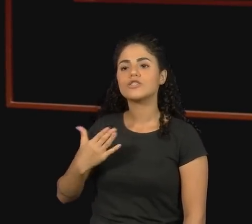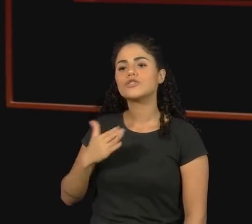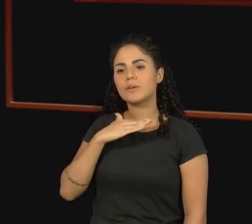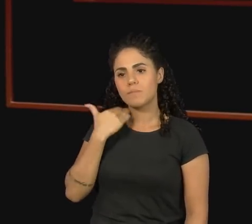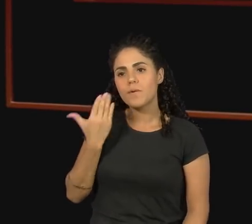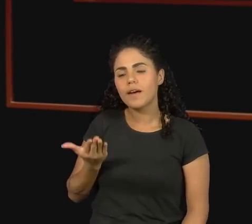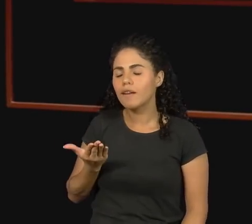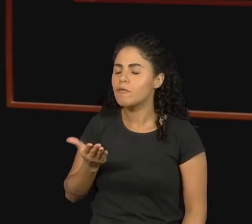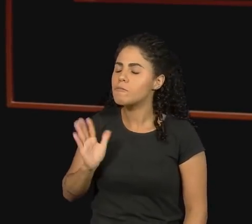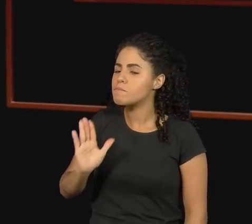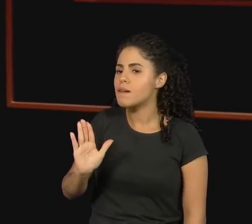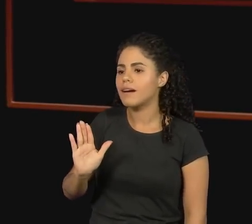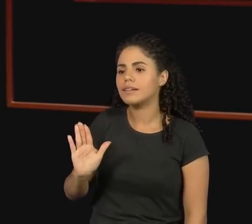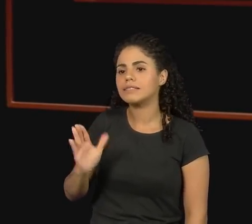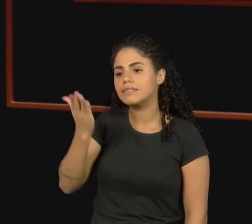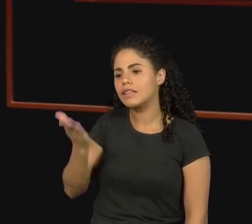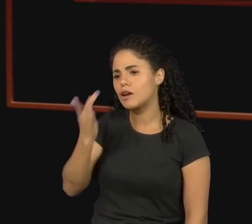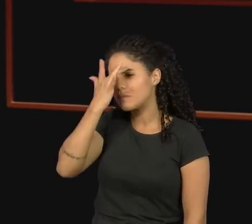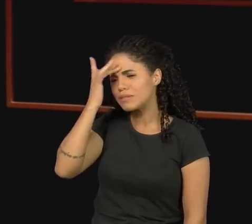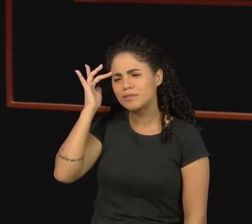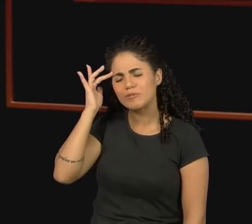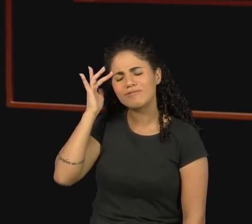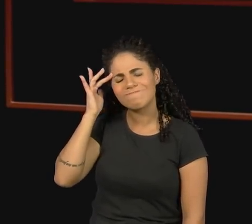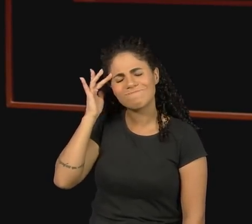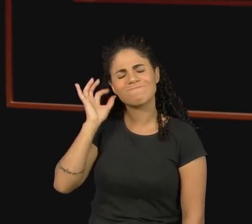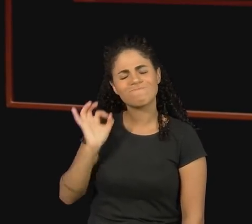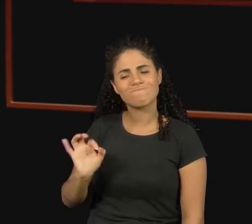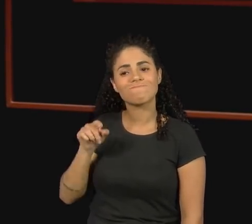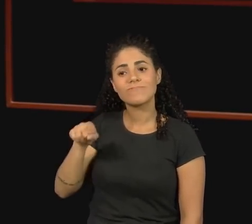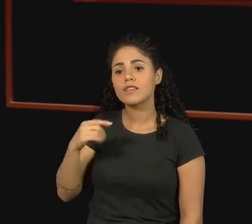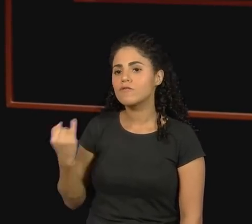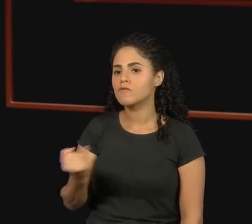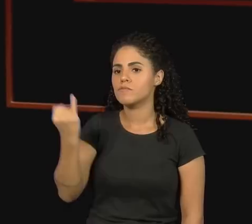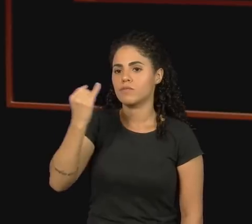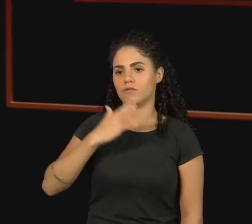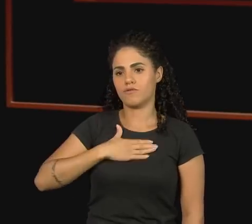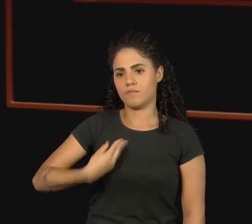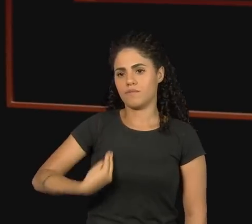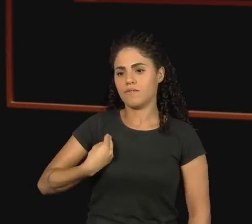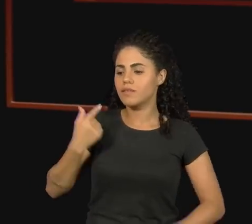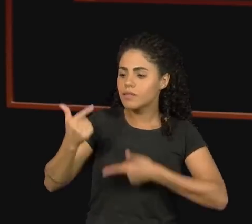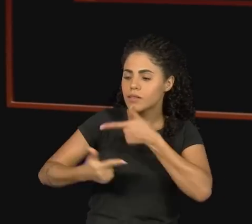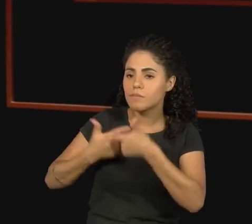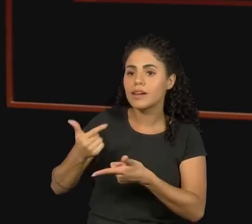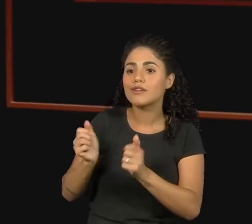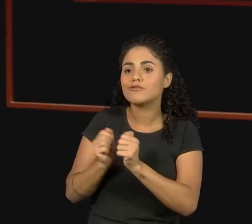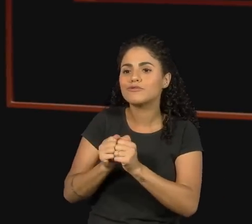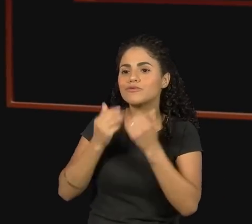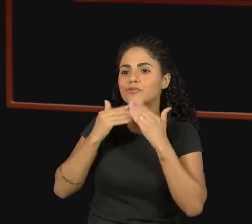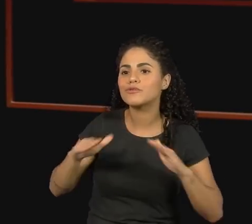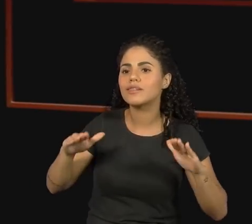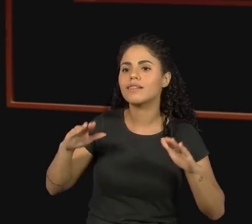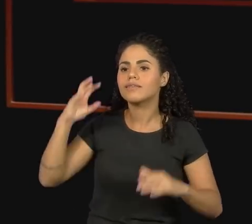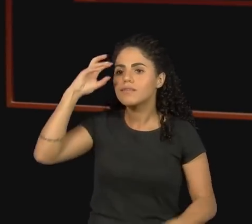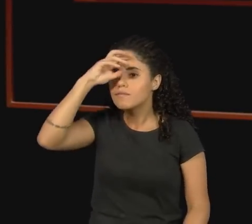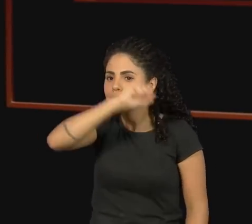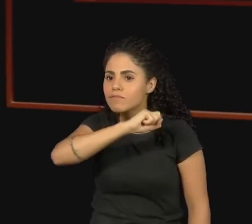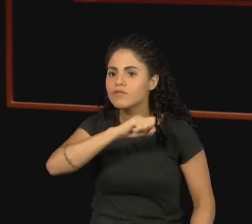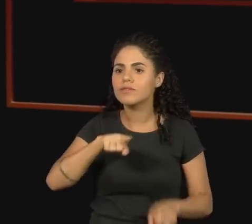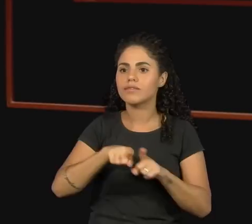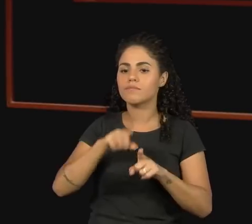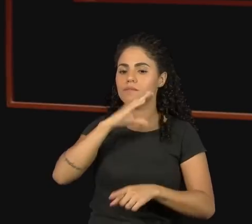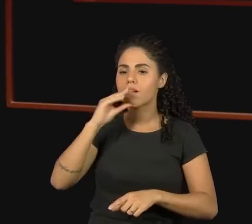plano, mas aquele gênio. E isso foi muito importante para mim, trabalhar com criança, com adolescente, algo